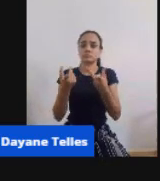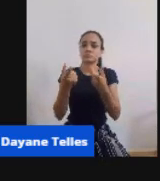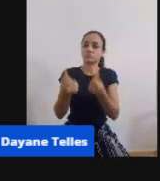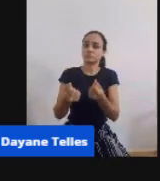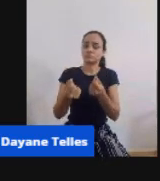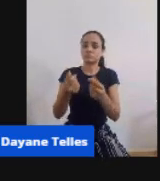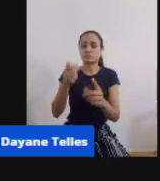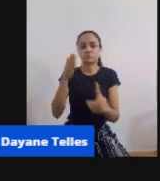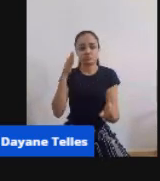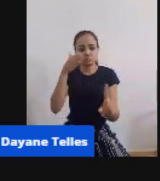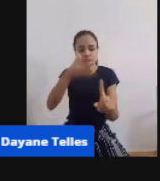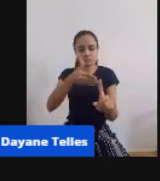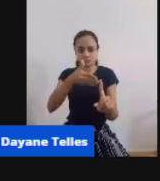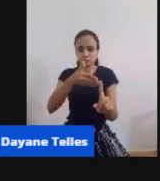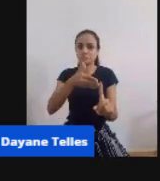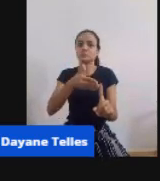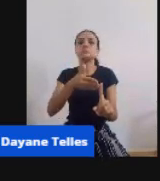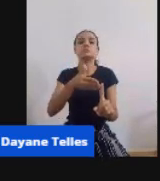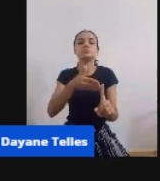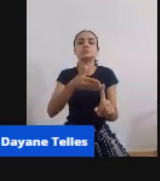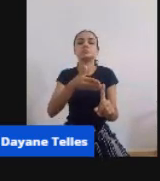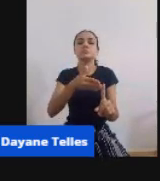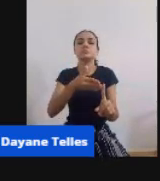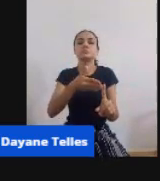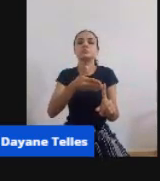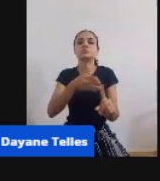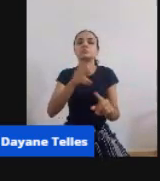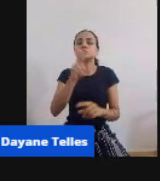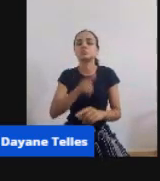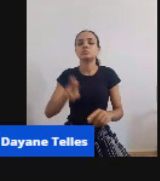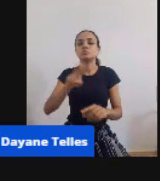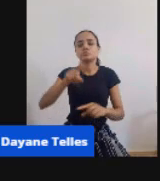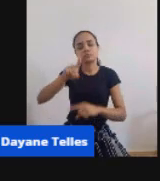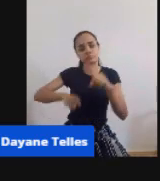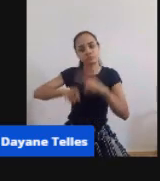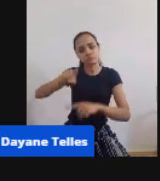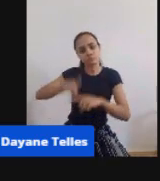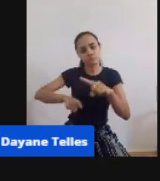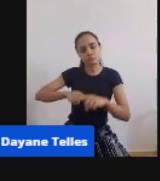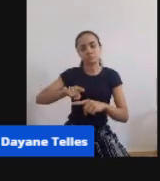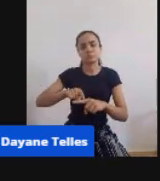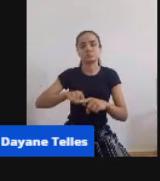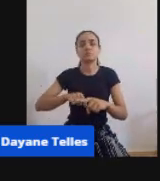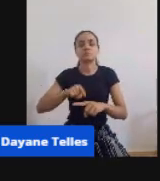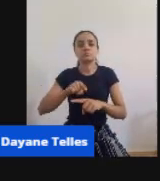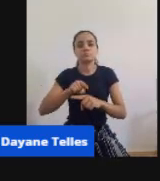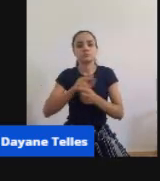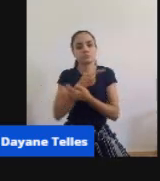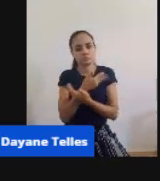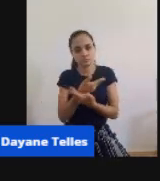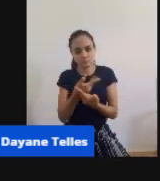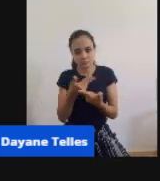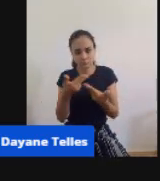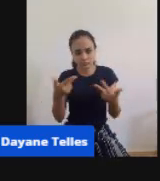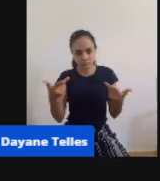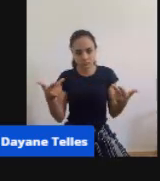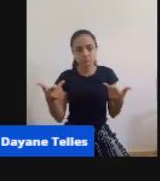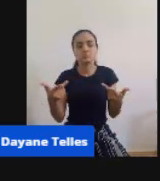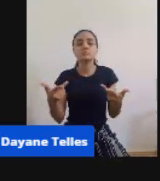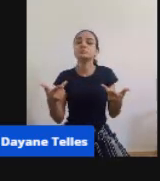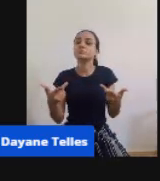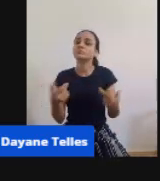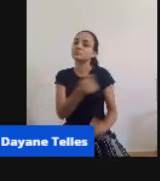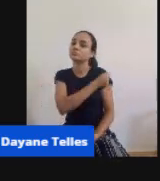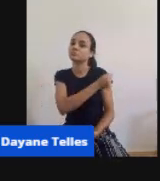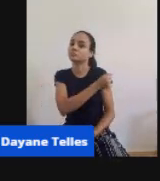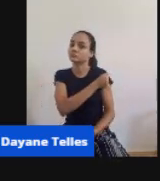circunstancial, utilizando recursos variados, porém, de forma que os alunos possam obter em suas